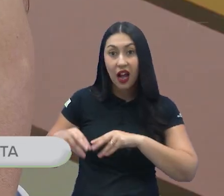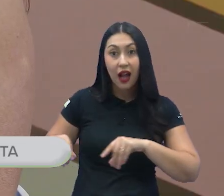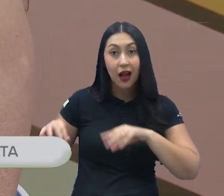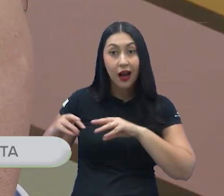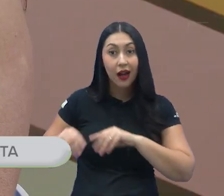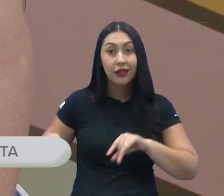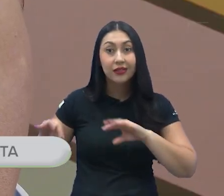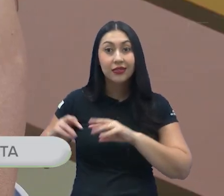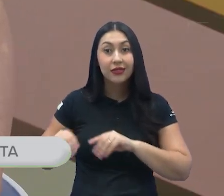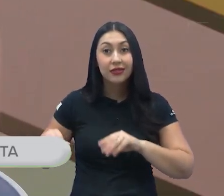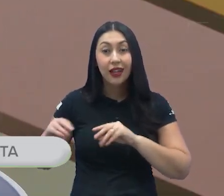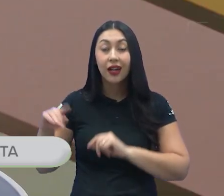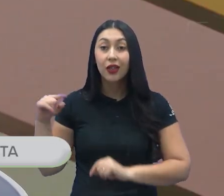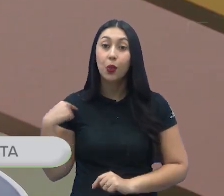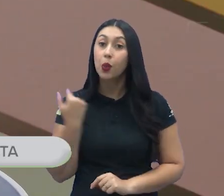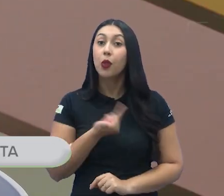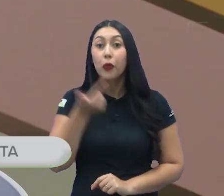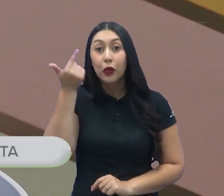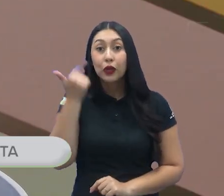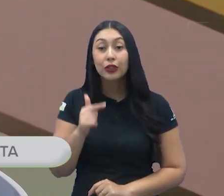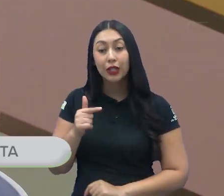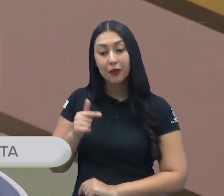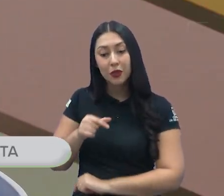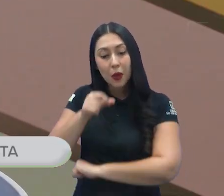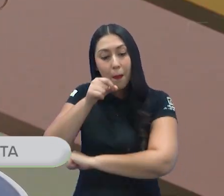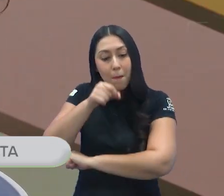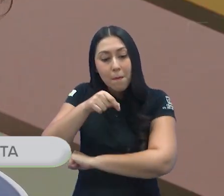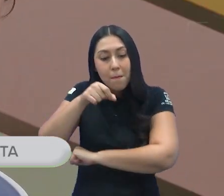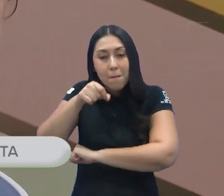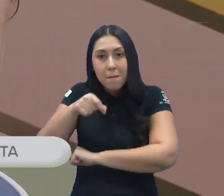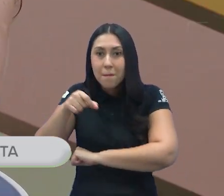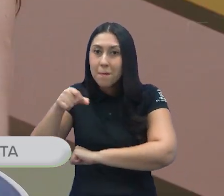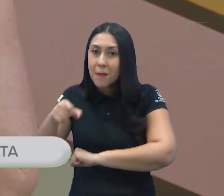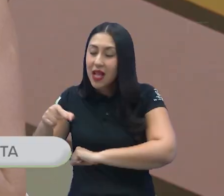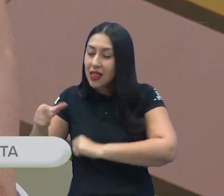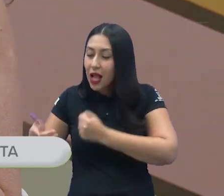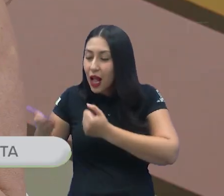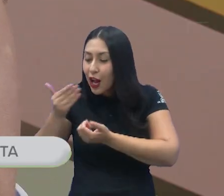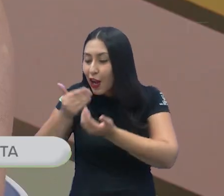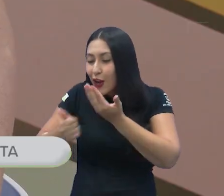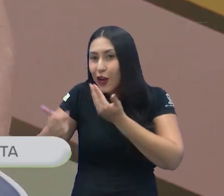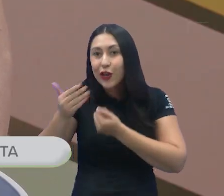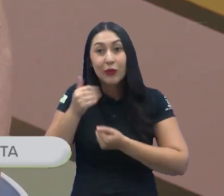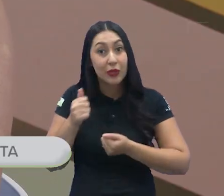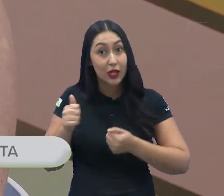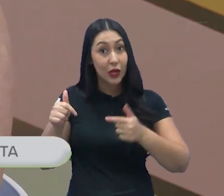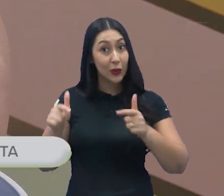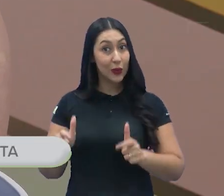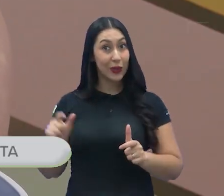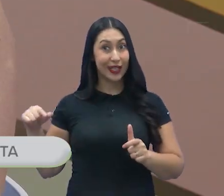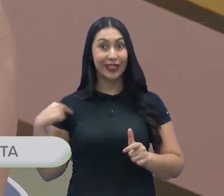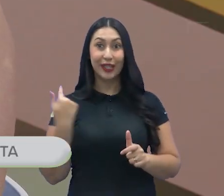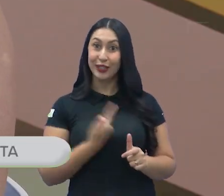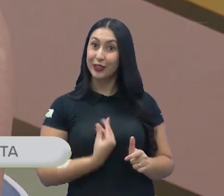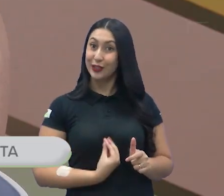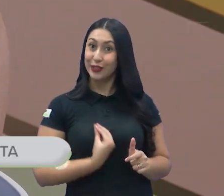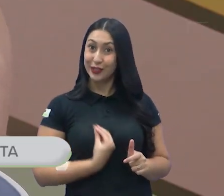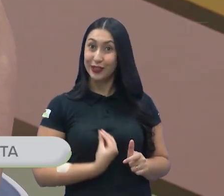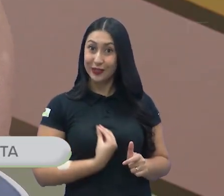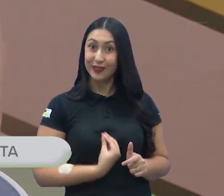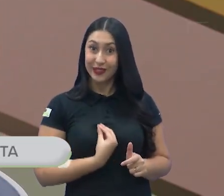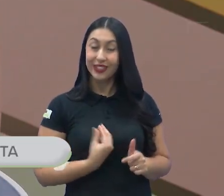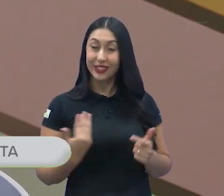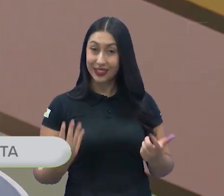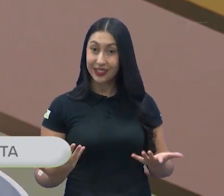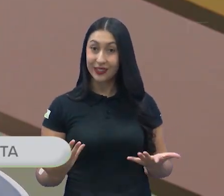nós conseguimos plantar os nossos alimentos, não é? A terra é o lugar que a gente vive, é o nosso solo, é aquilo que